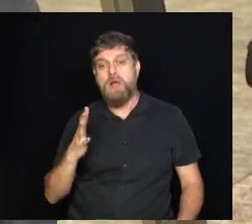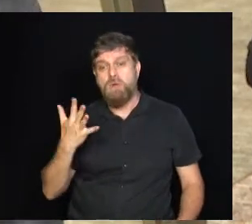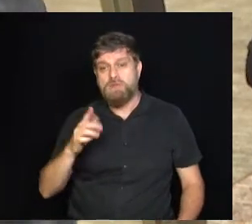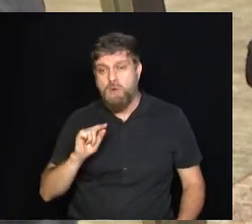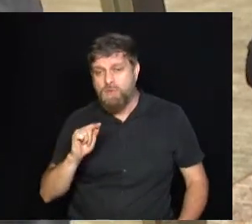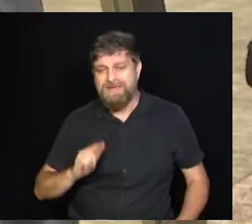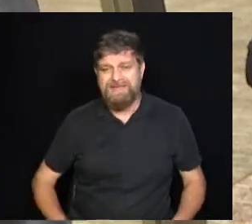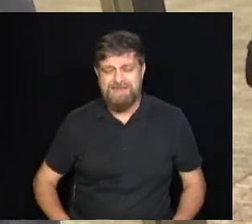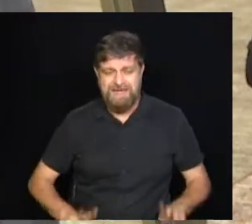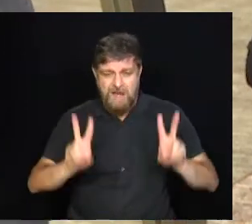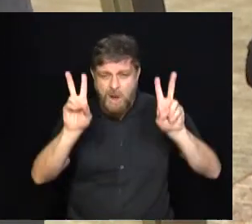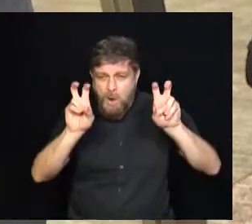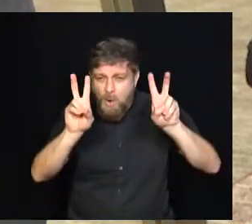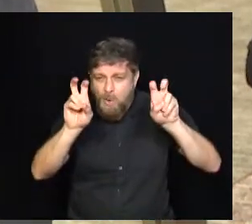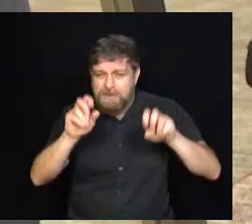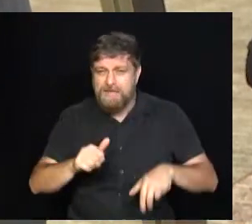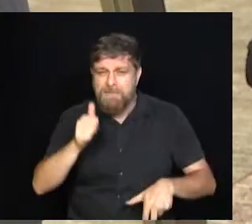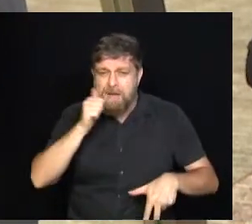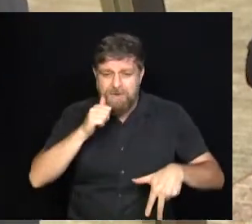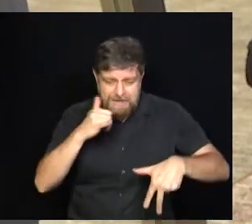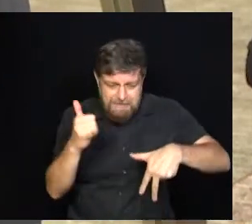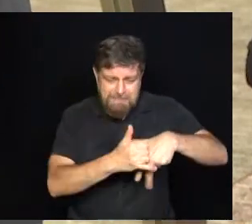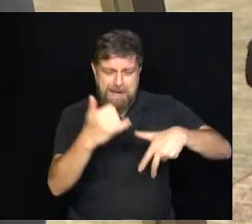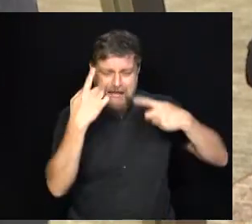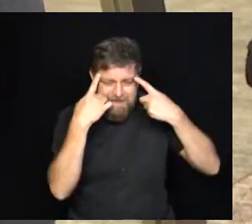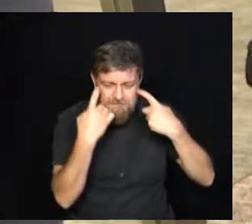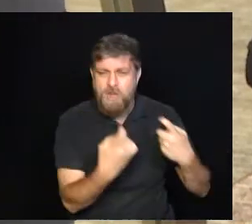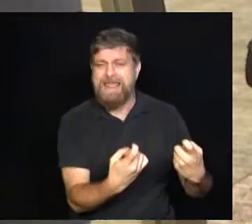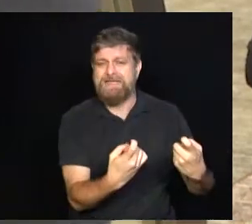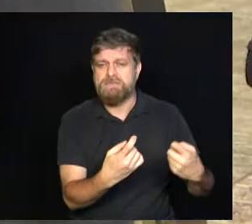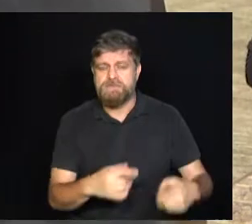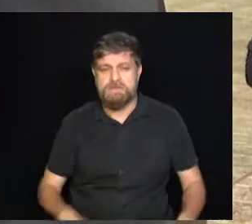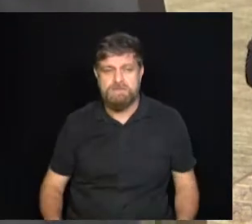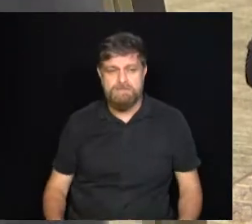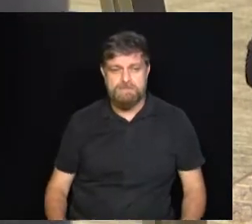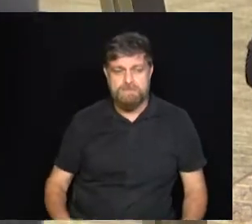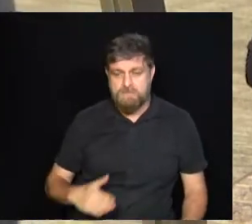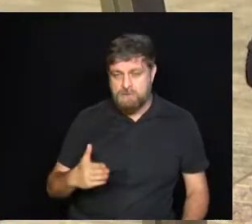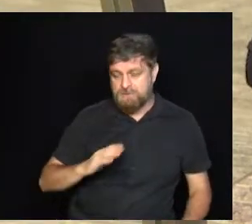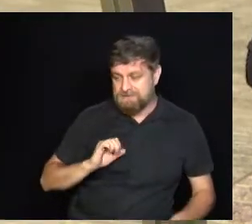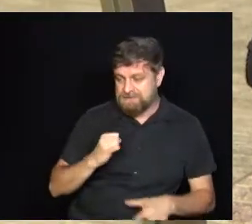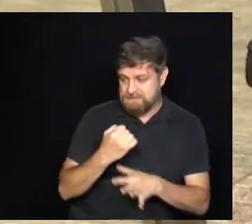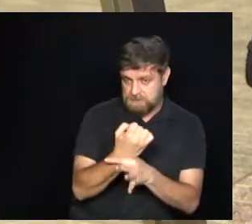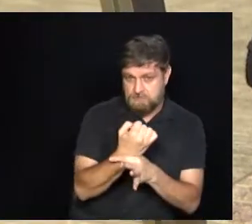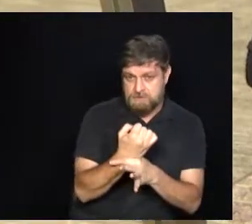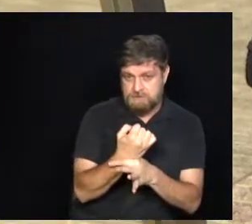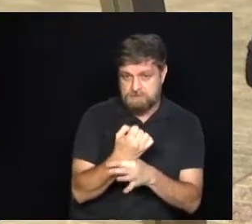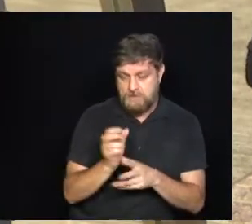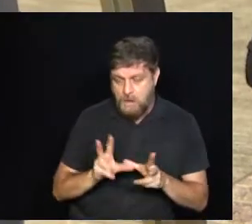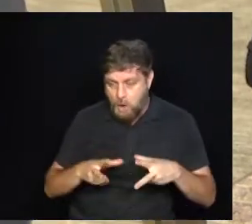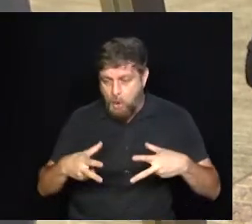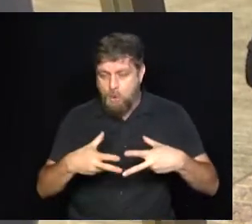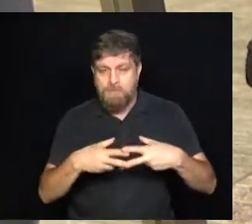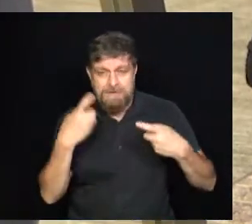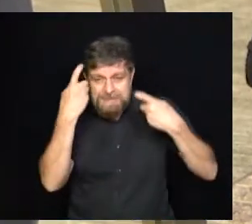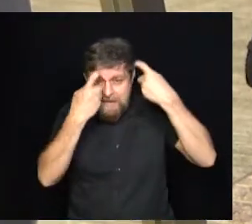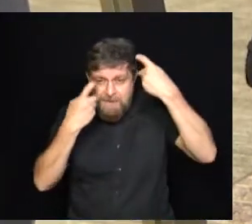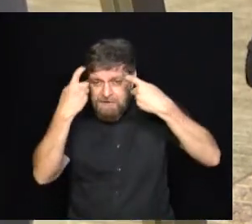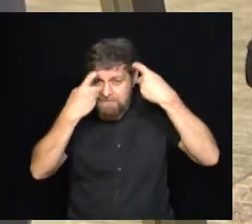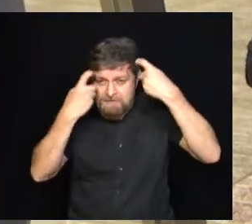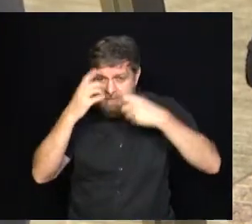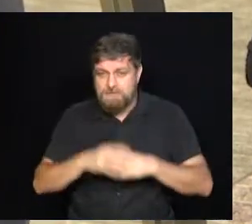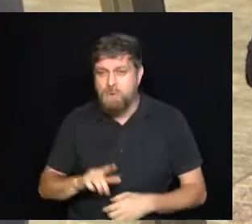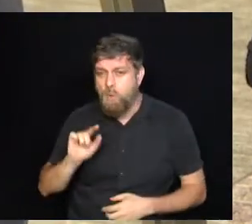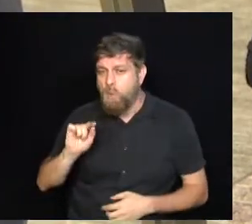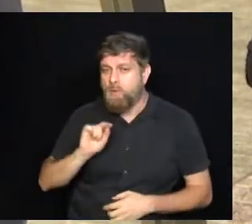as questões que envolvem uma mulher que sofre violência. Quando se fala em segurança, a comissão também se preocupa com o que